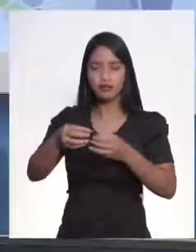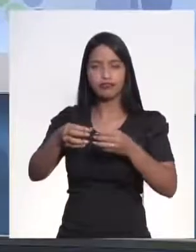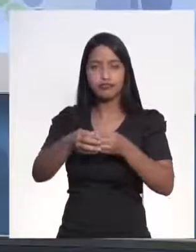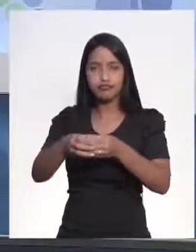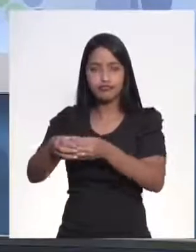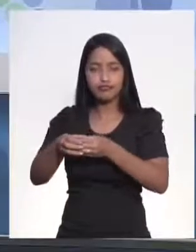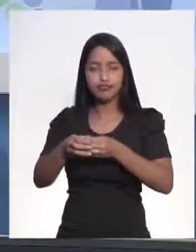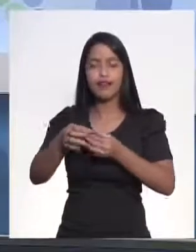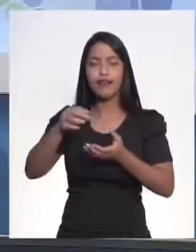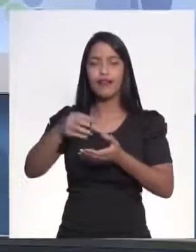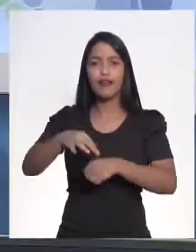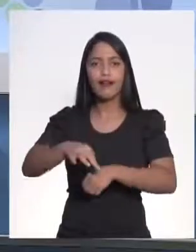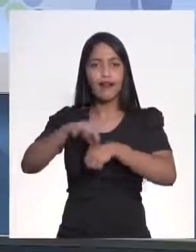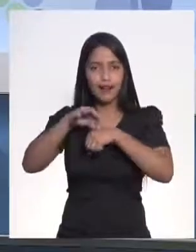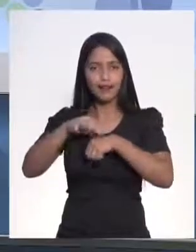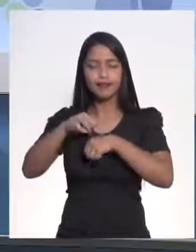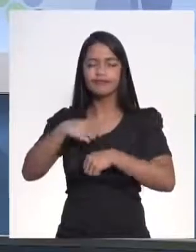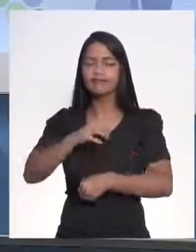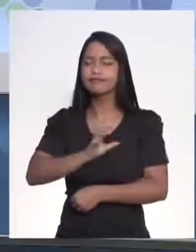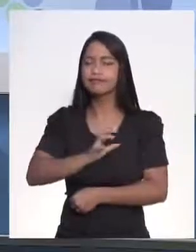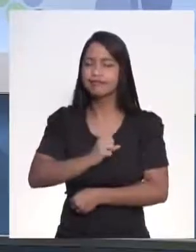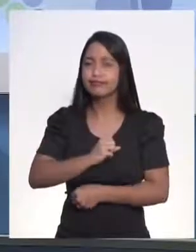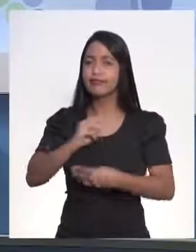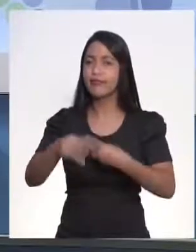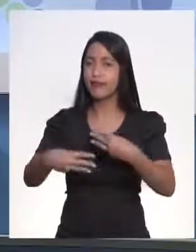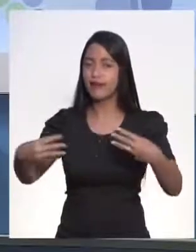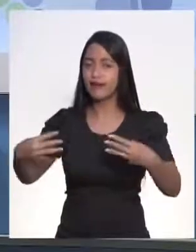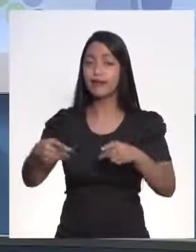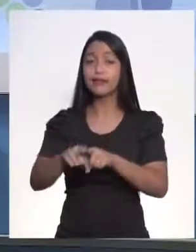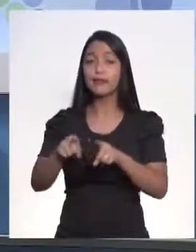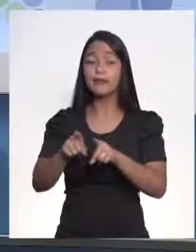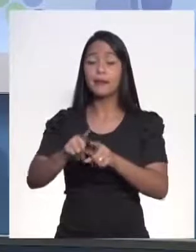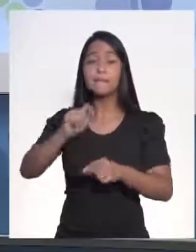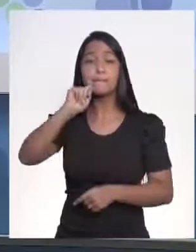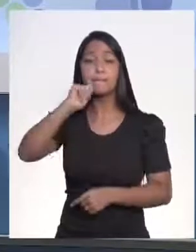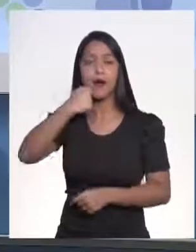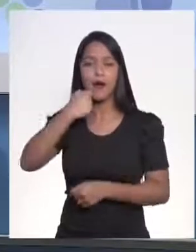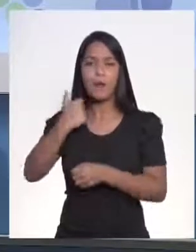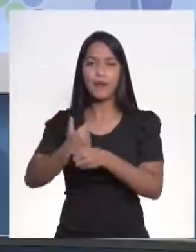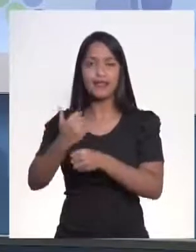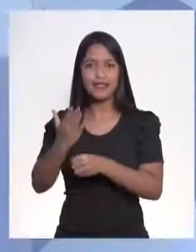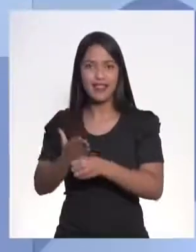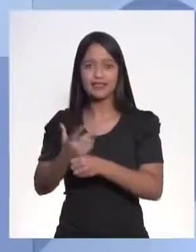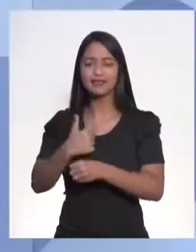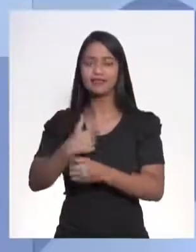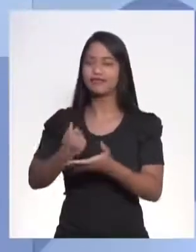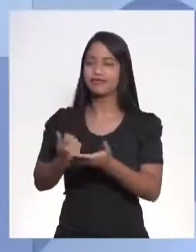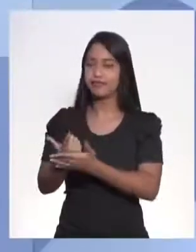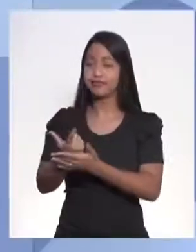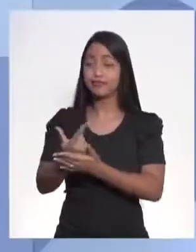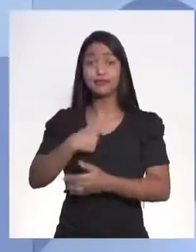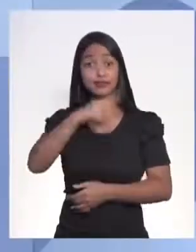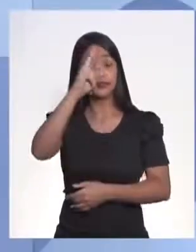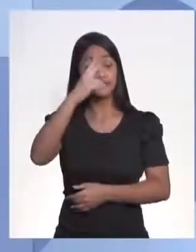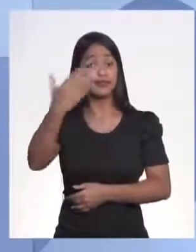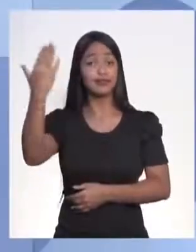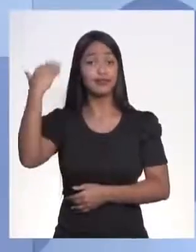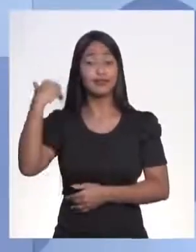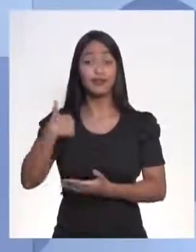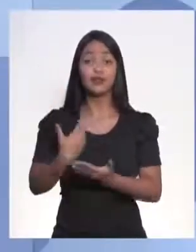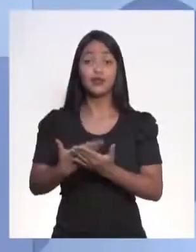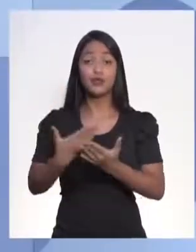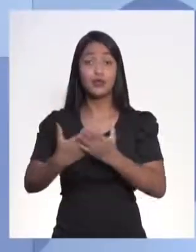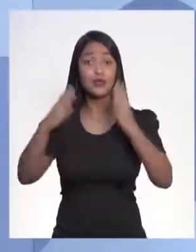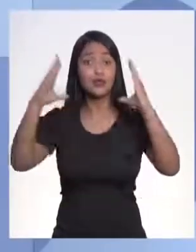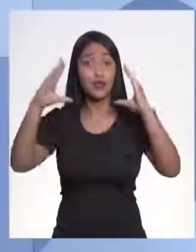lápis marcar um Calmon da nossa gente então com batata quando eu tinha que comprar eu lembro não sei para quando eu tava no te dão no noturno que eu